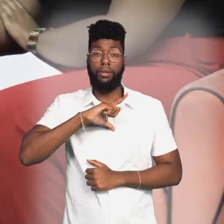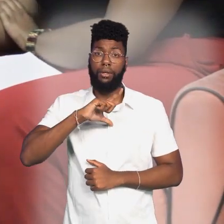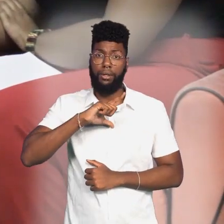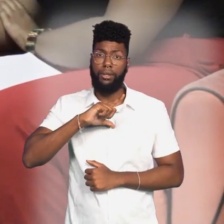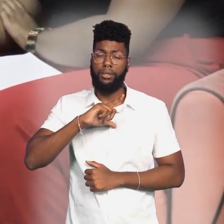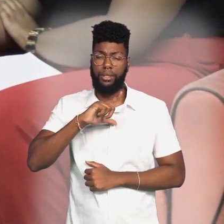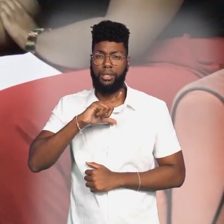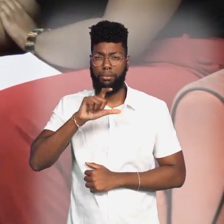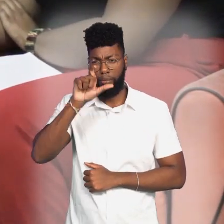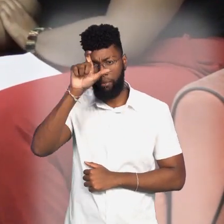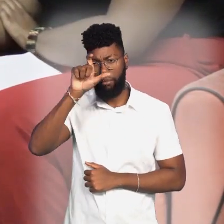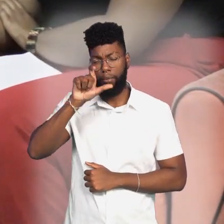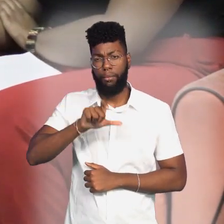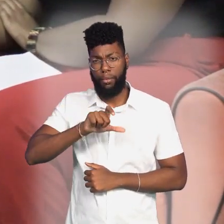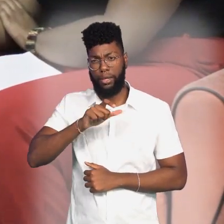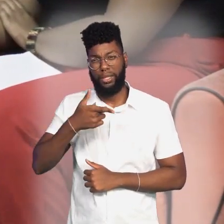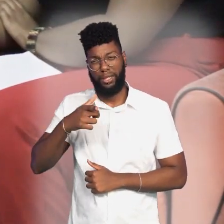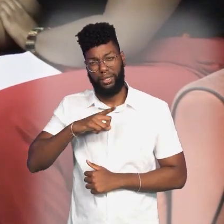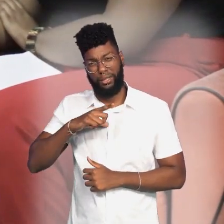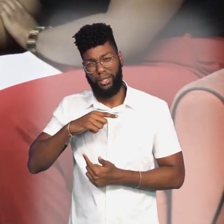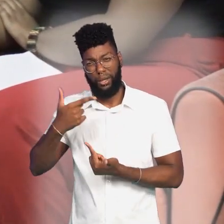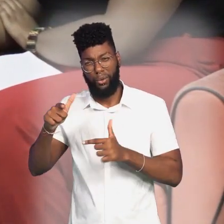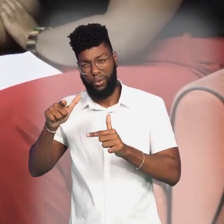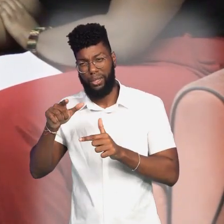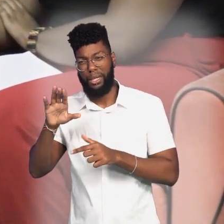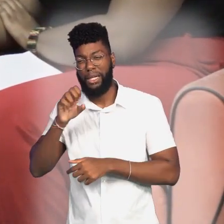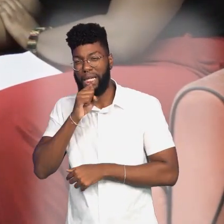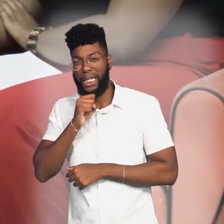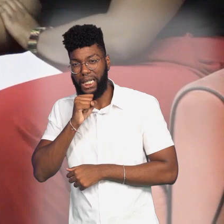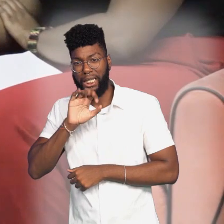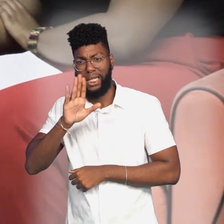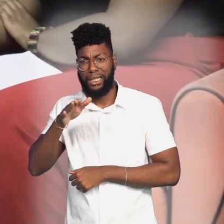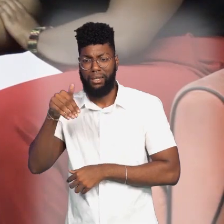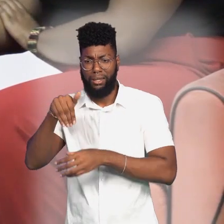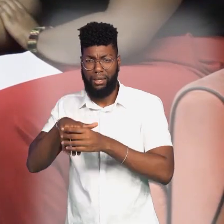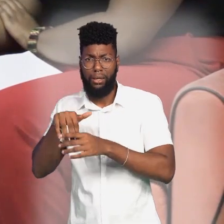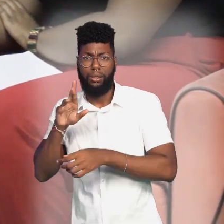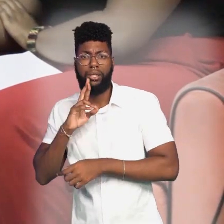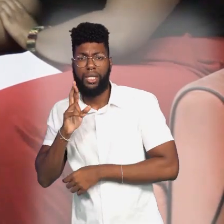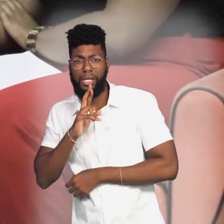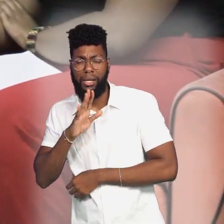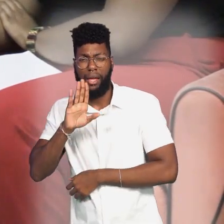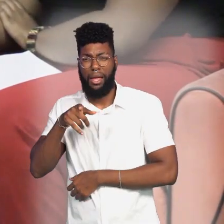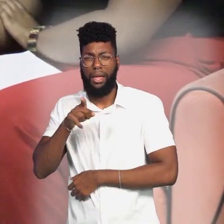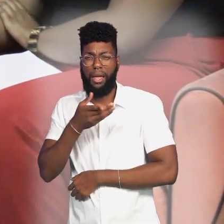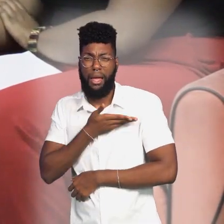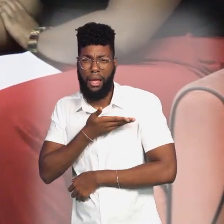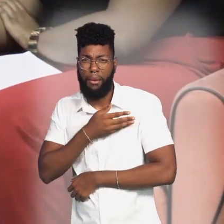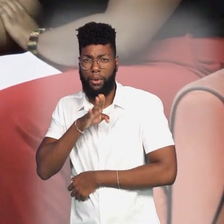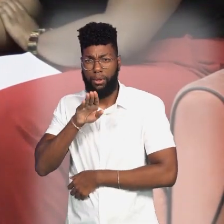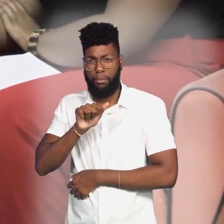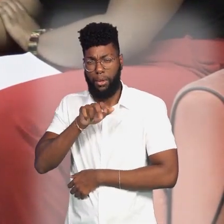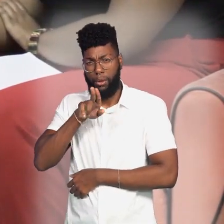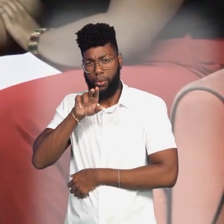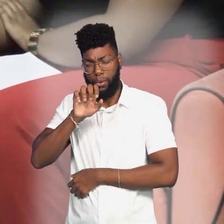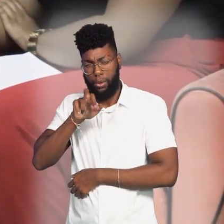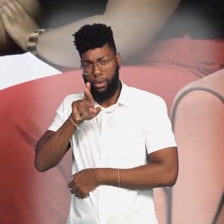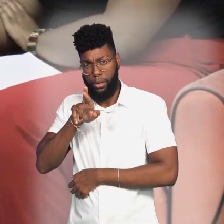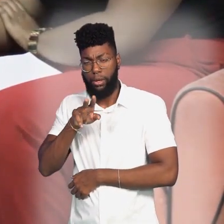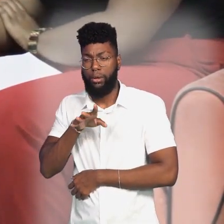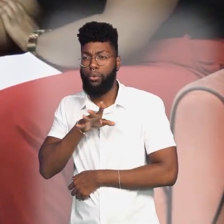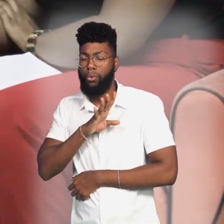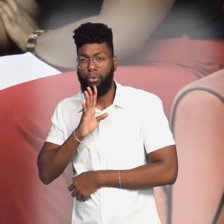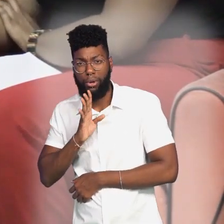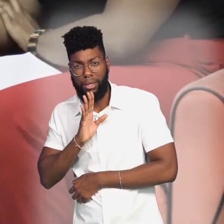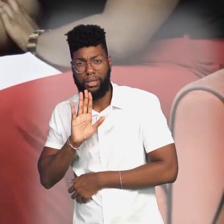chegado primeiro e também era amigo do Mauro, já se conhecia. conhecia. Nesse período eu encontro o Mamadou.